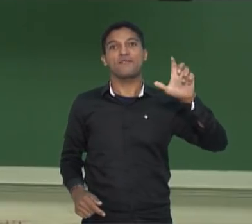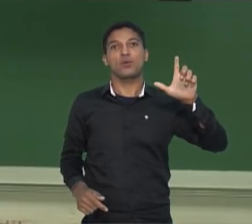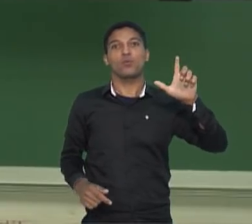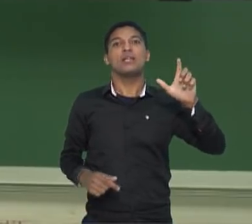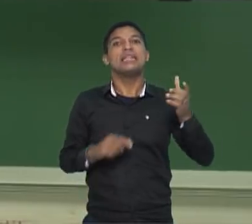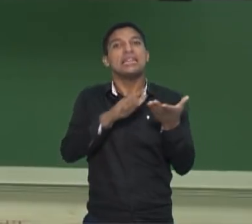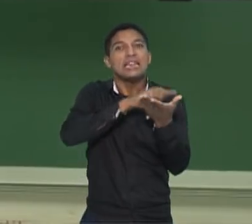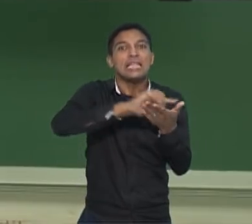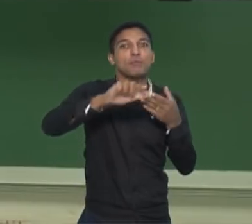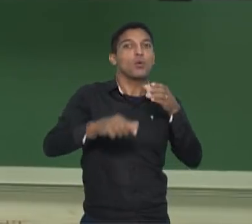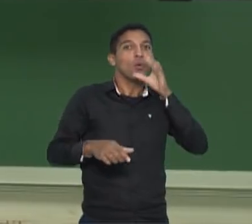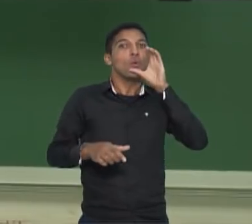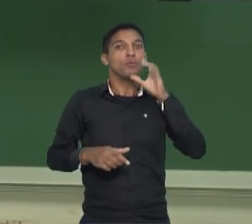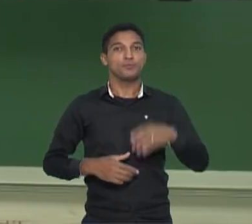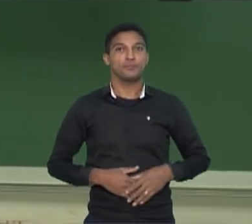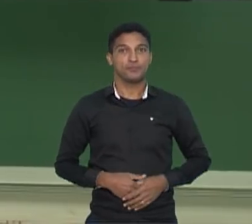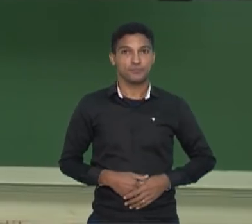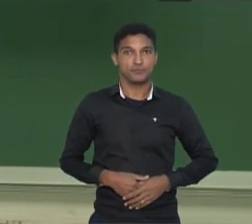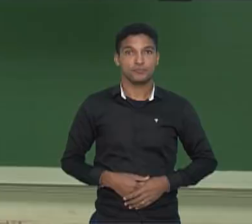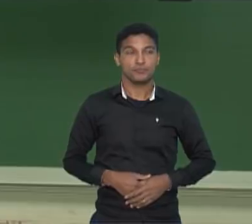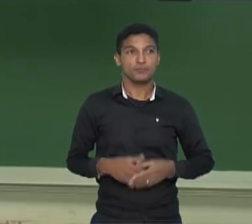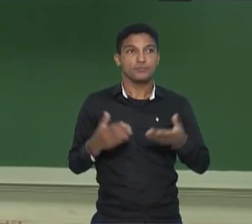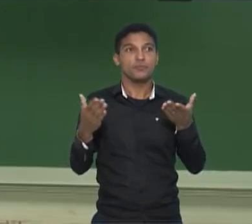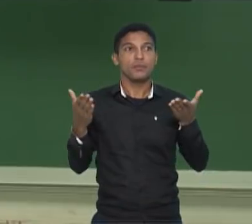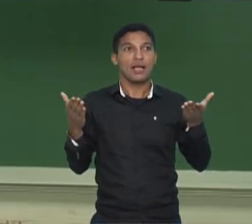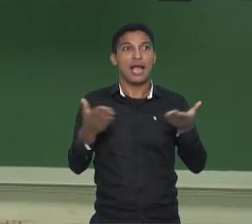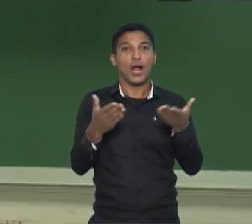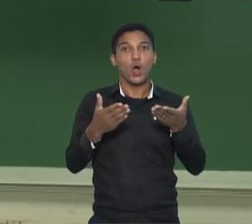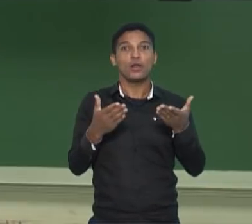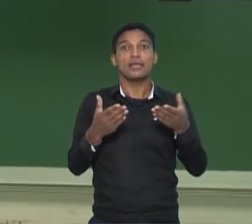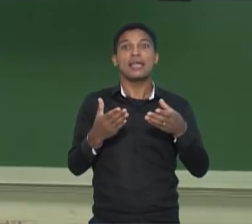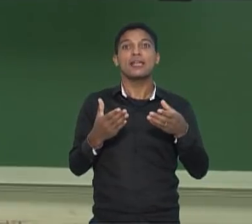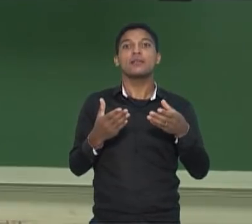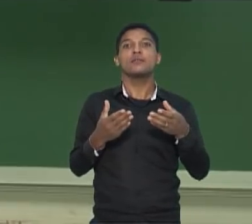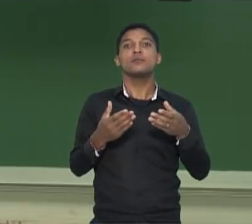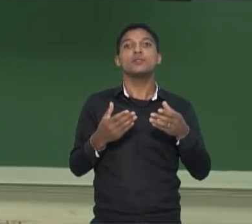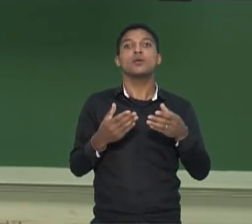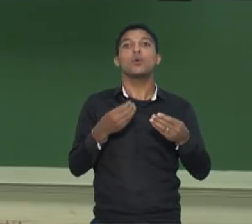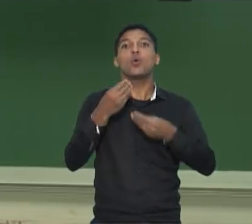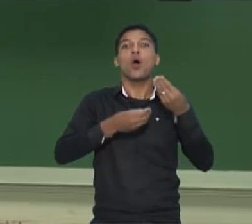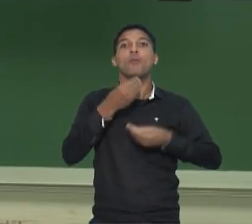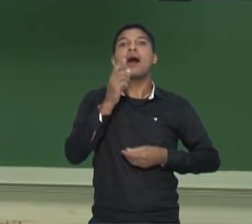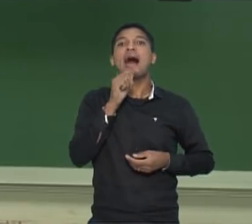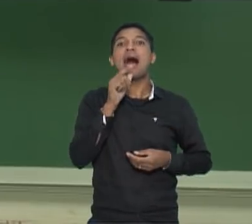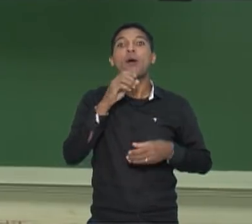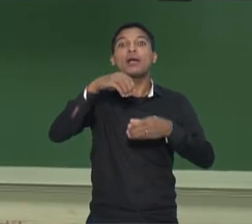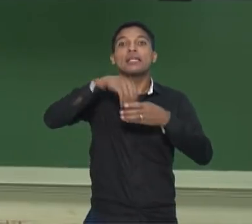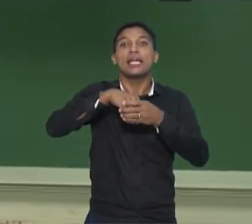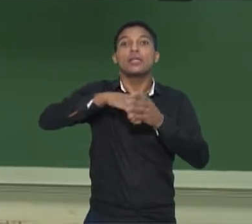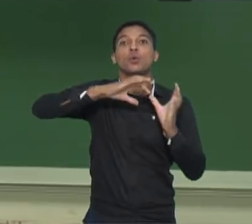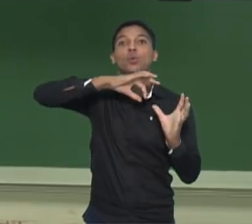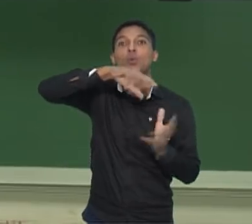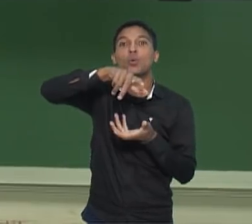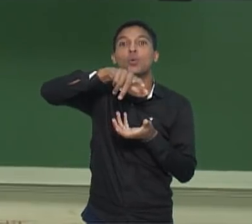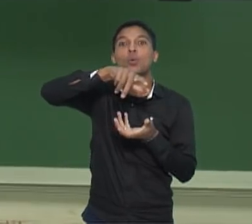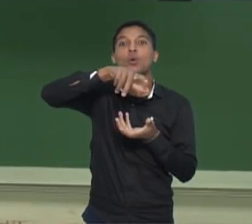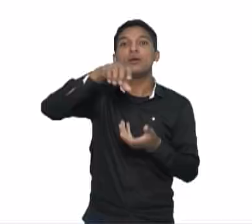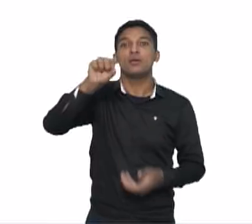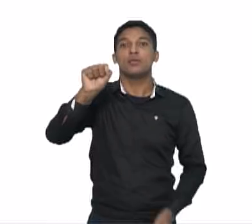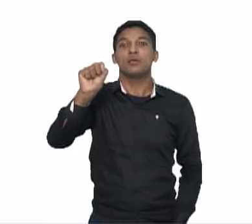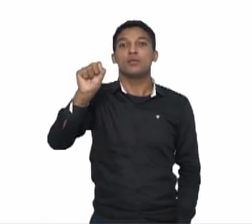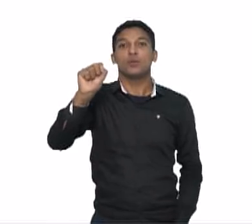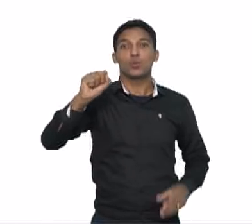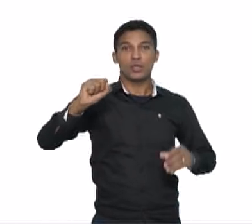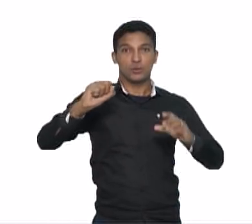Formas de presença da água na superfície terrestre. Então, entre as principais formas, temos